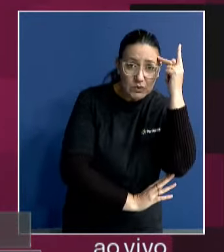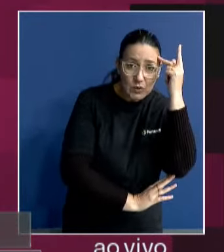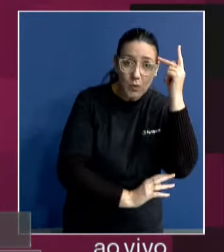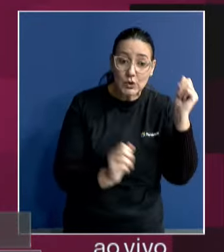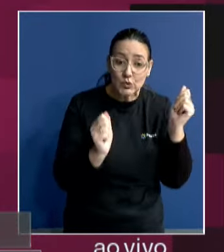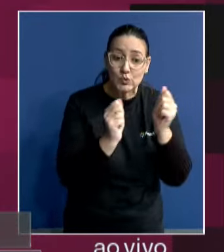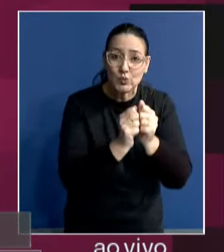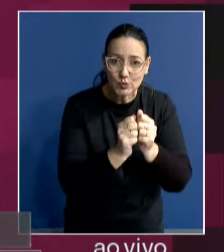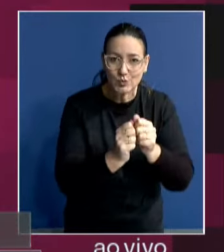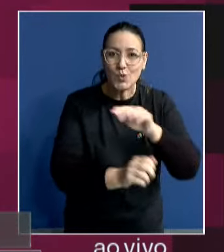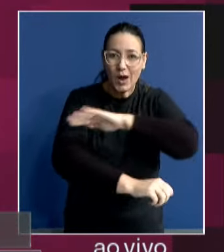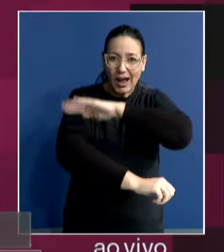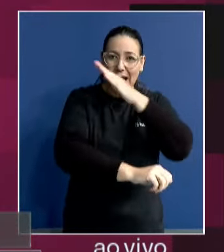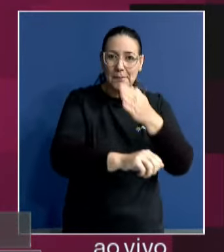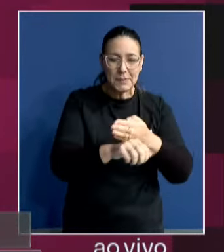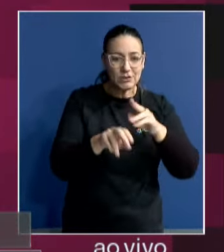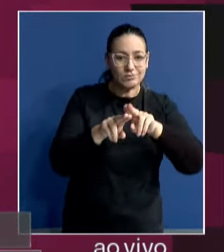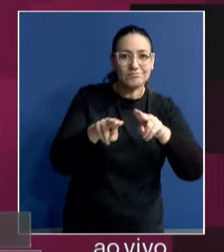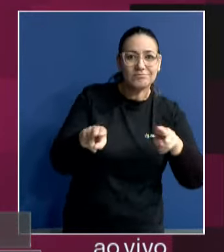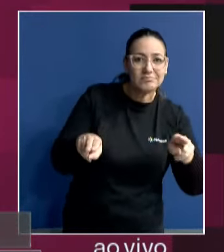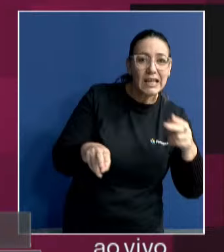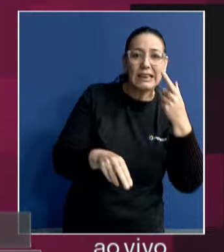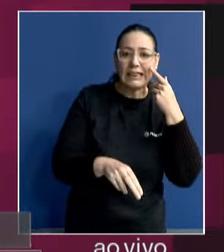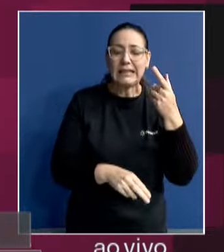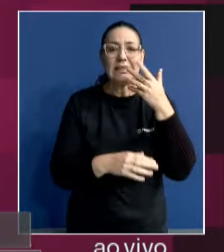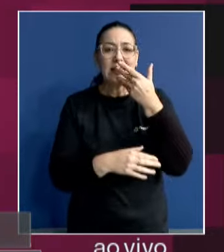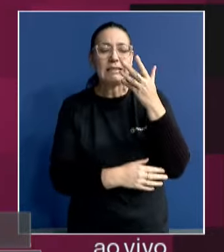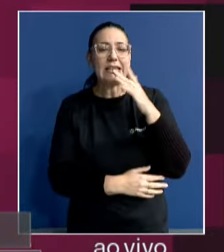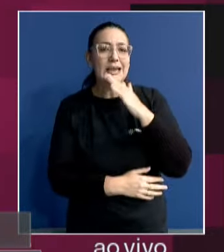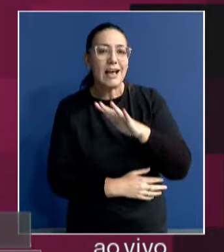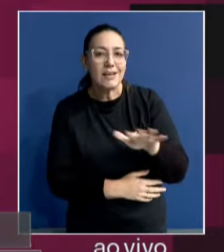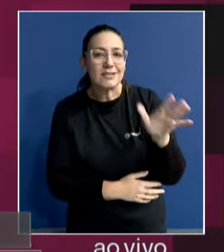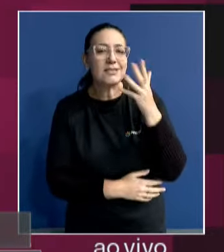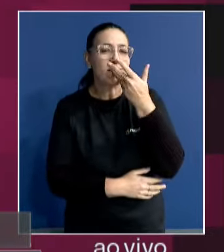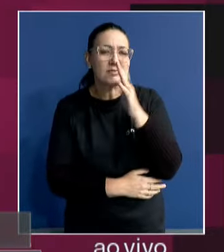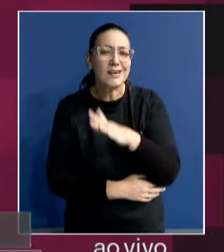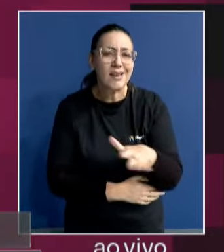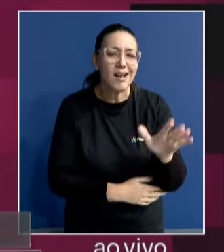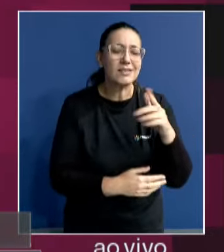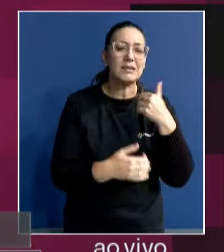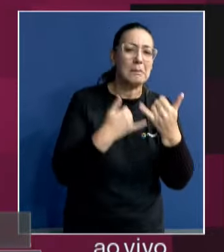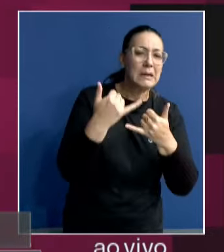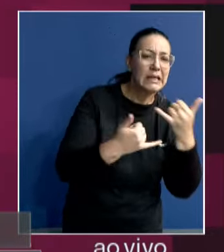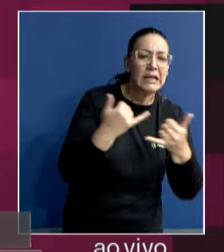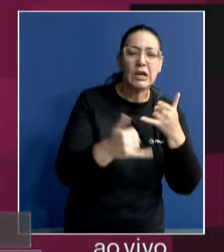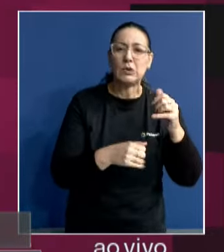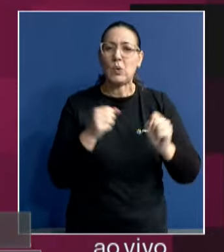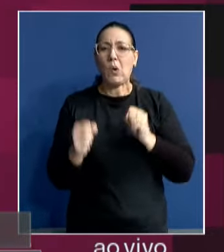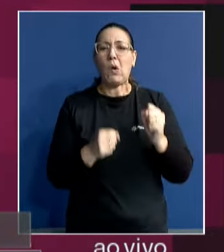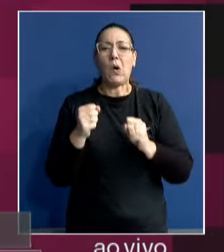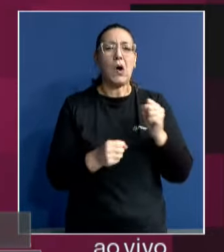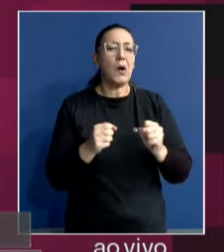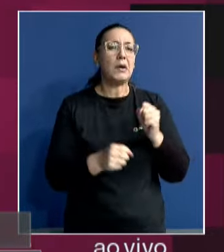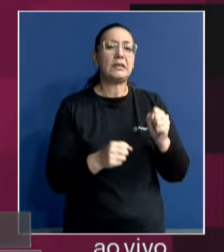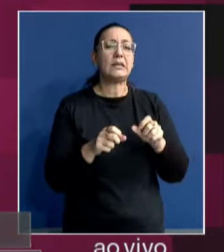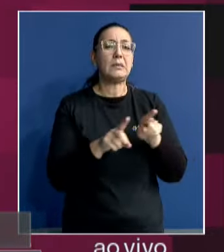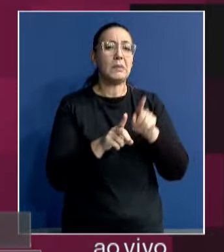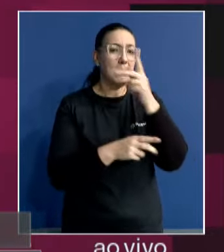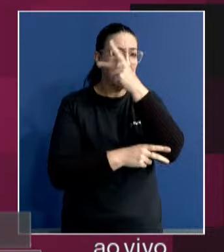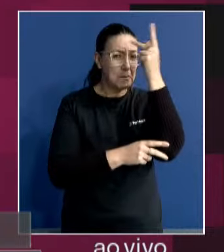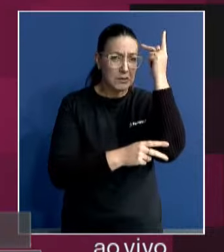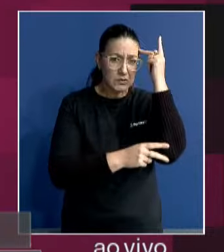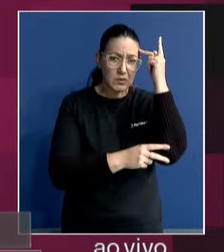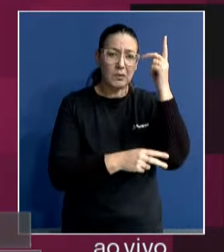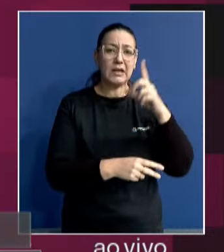explicar um pouco. Ó, tem criança correndo, brincando aqui de carrinho. As pessoas ficam aqui neste momento também